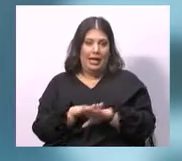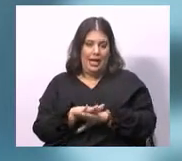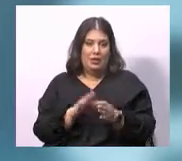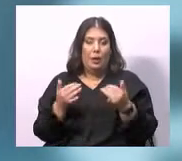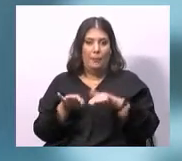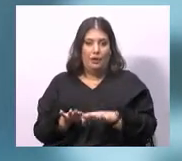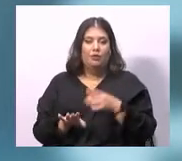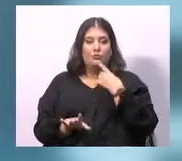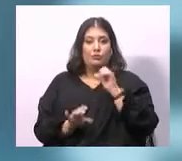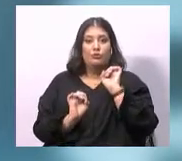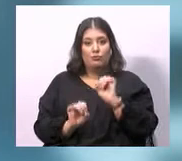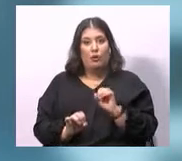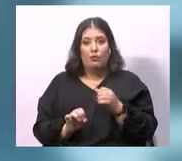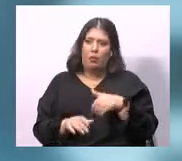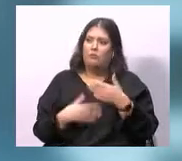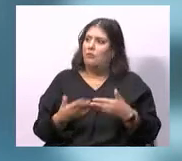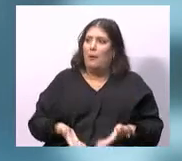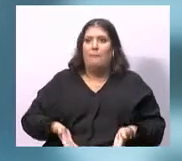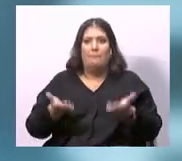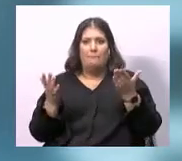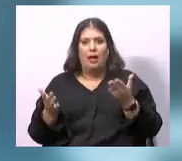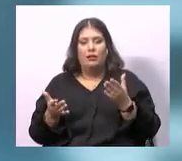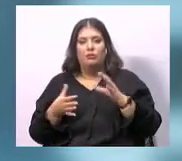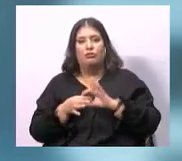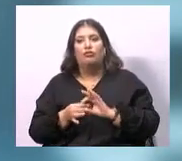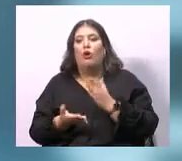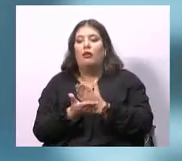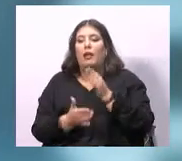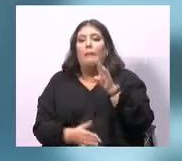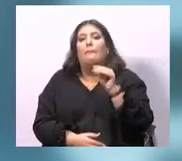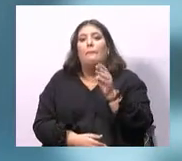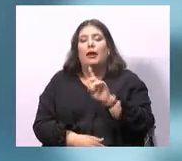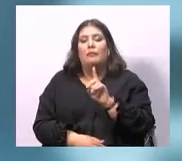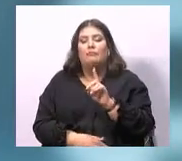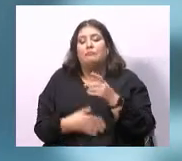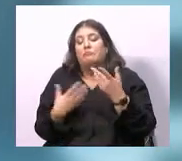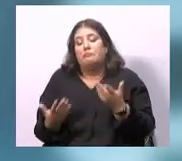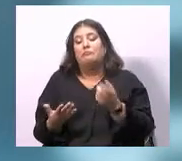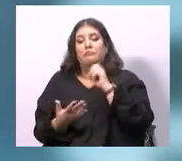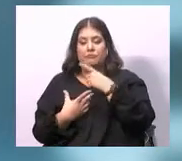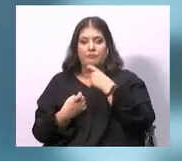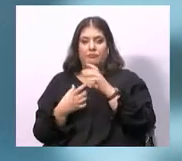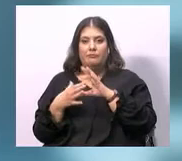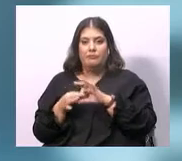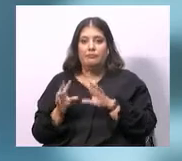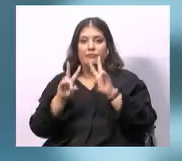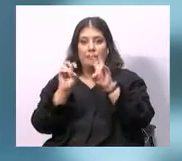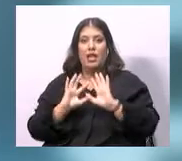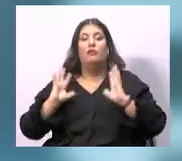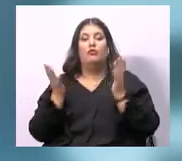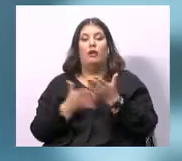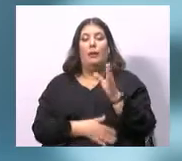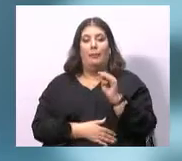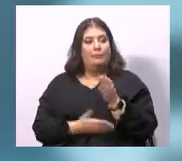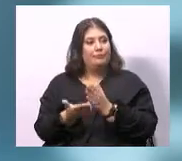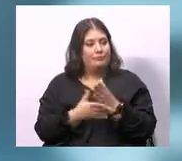sua questão pode ser muito mais do que isto, muito mais do que este problema, e pode então fazer a sua questão relacionada com podologia.